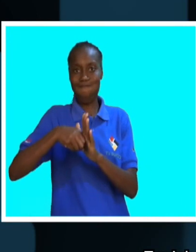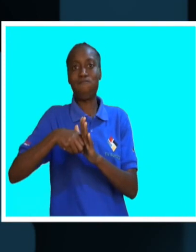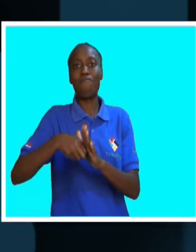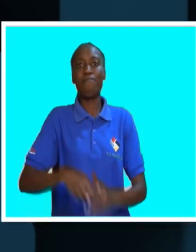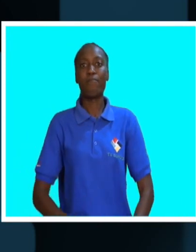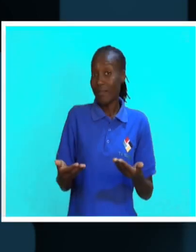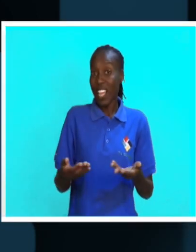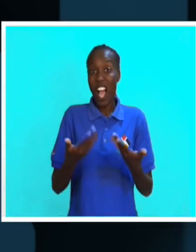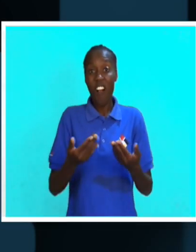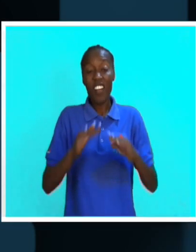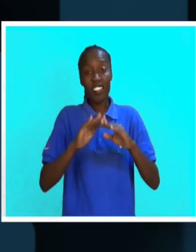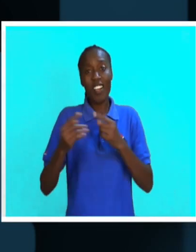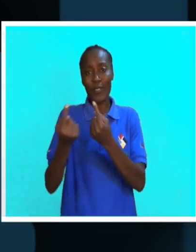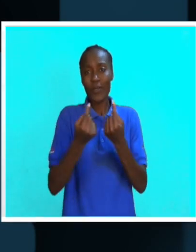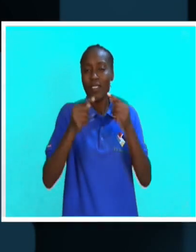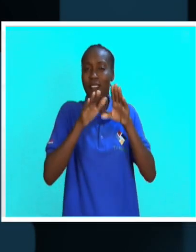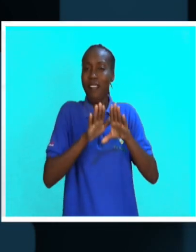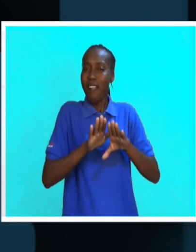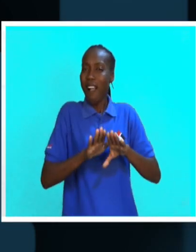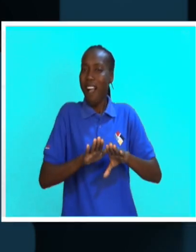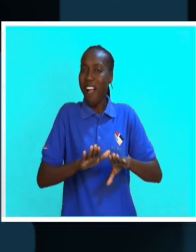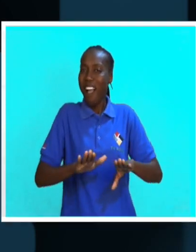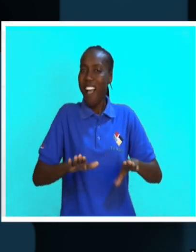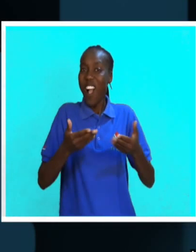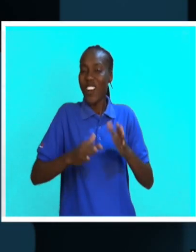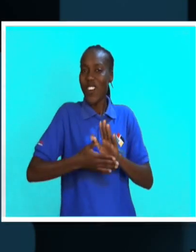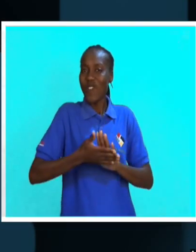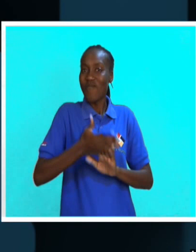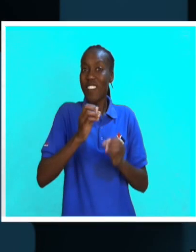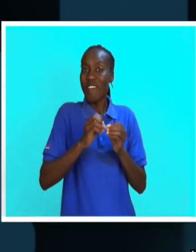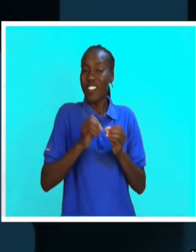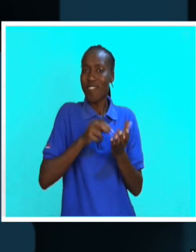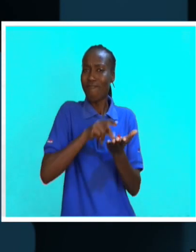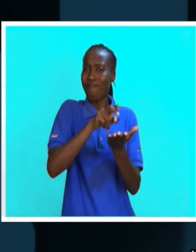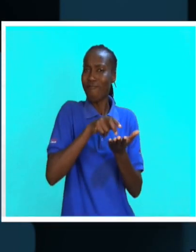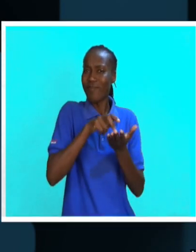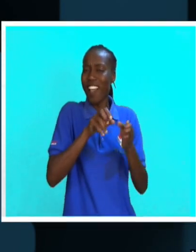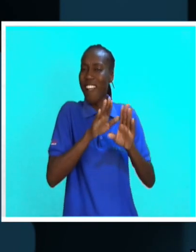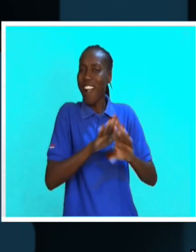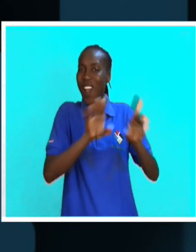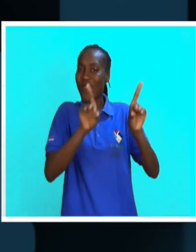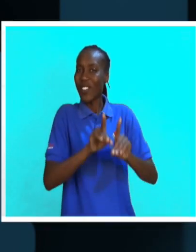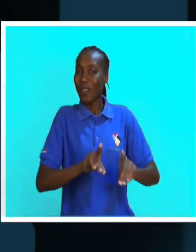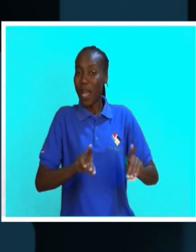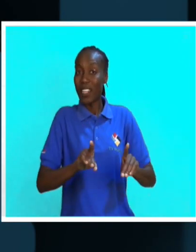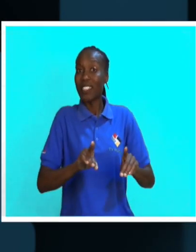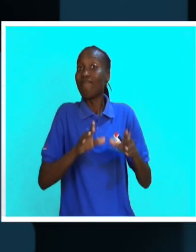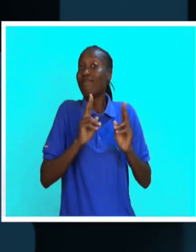verificar. Felizmente, agora a situação já está calma, já conseguimos andar com alguma